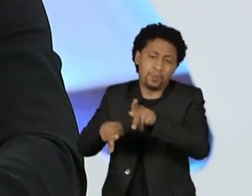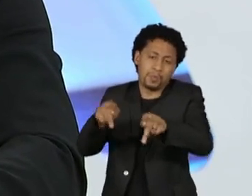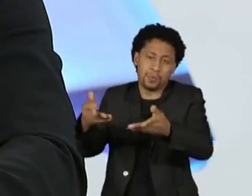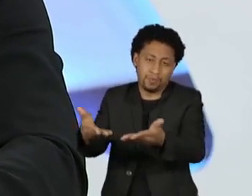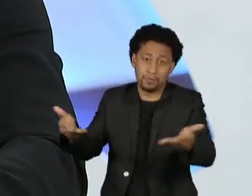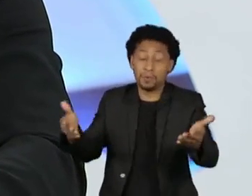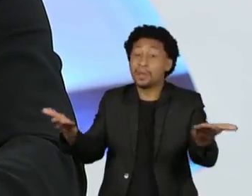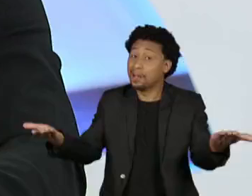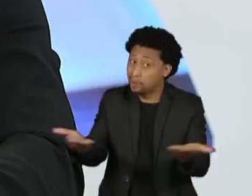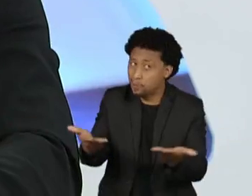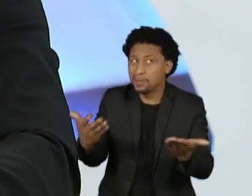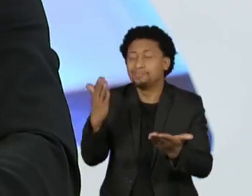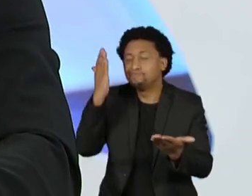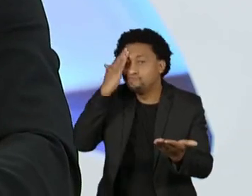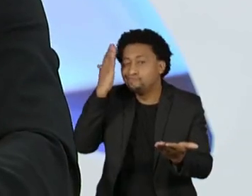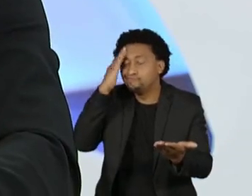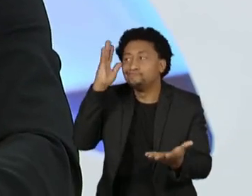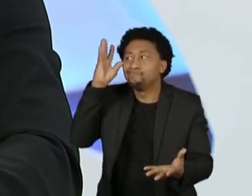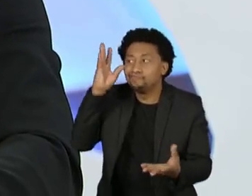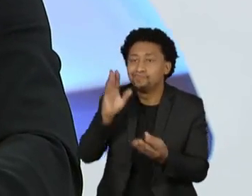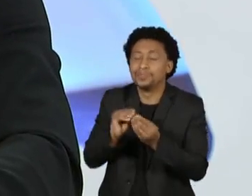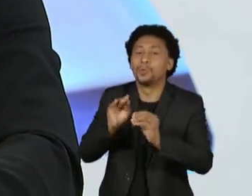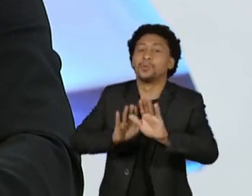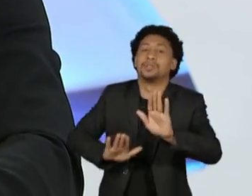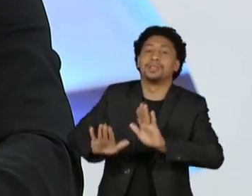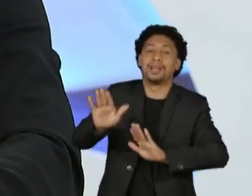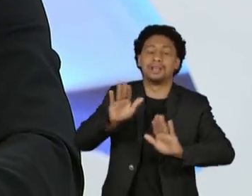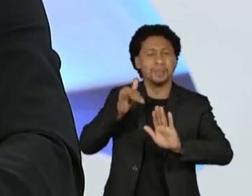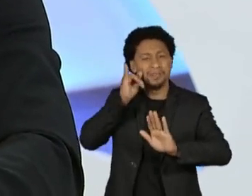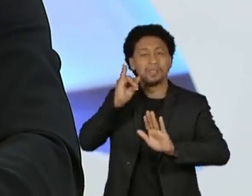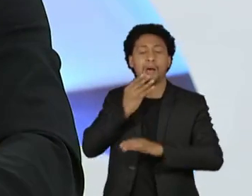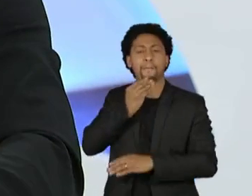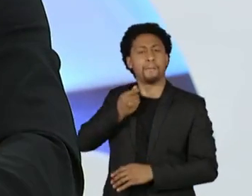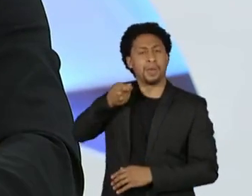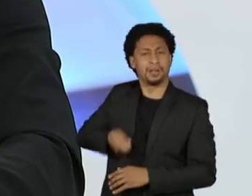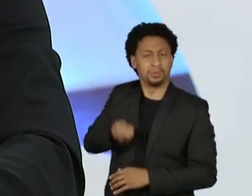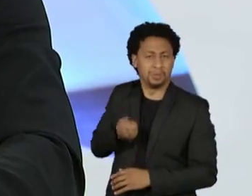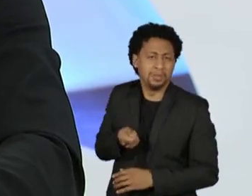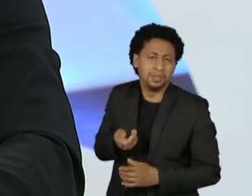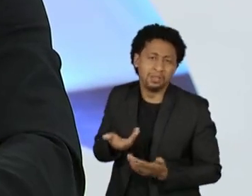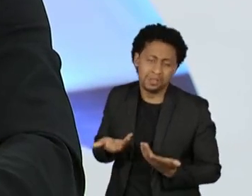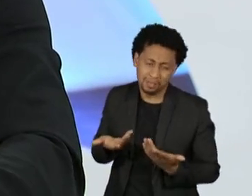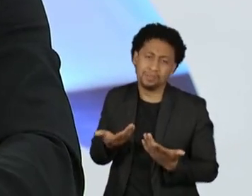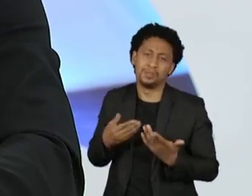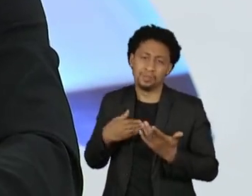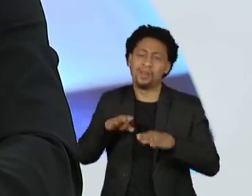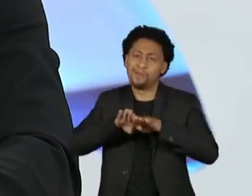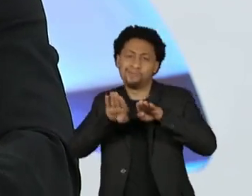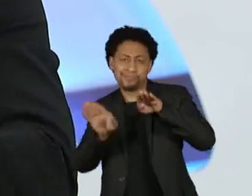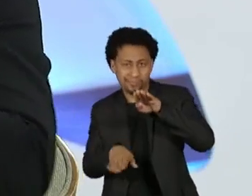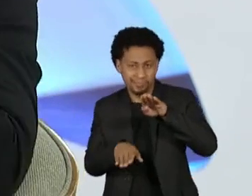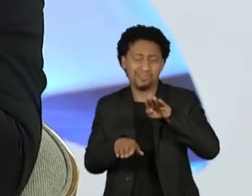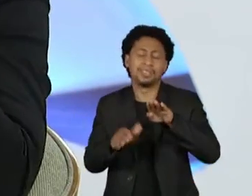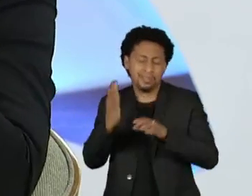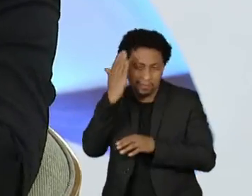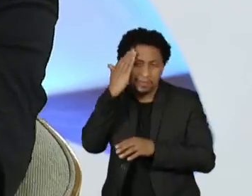esse cuidado a ser tomado e a gente tá o tempo todo observando mesmo né Essas crônicas que a gente comenta e